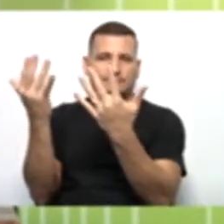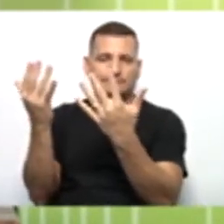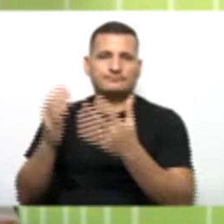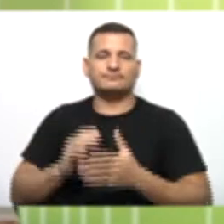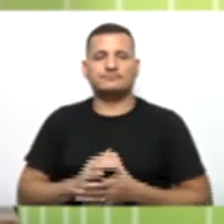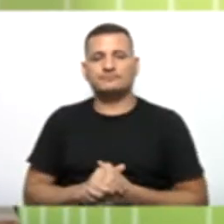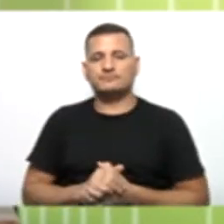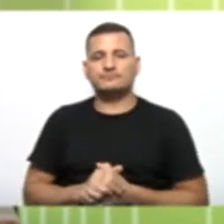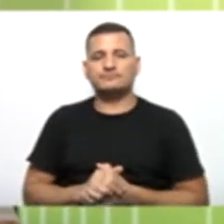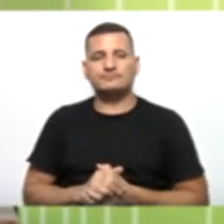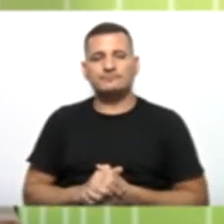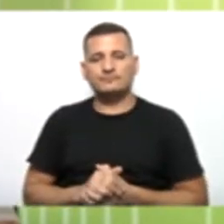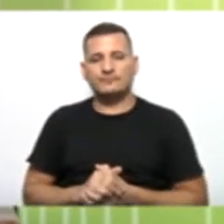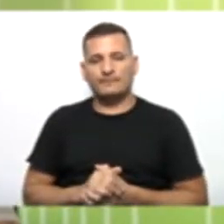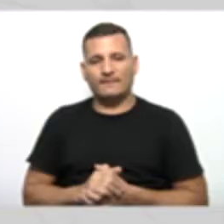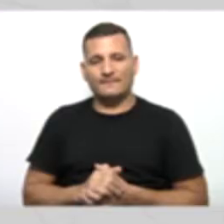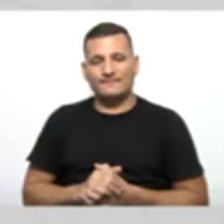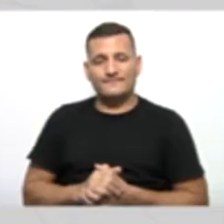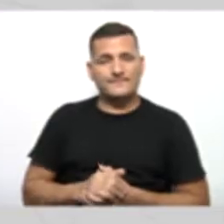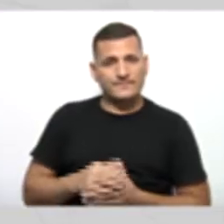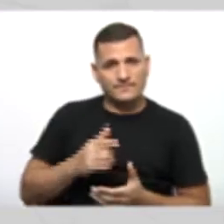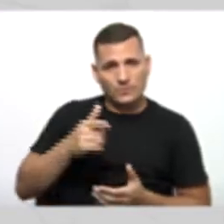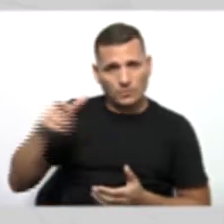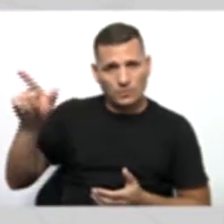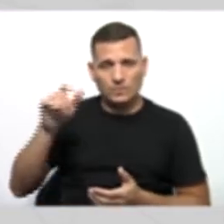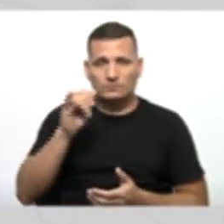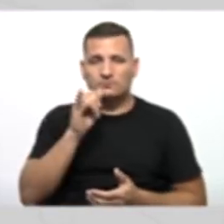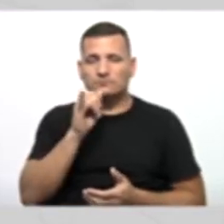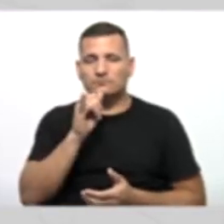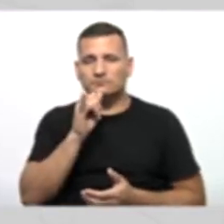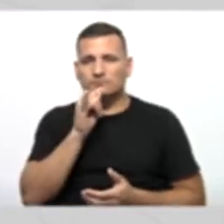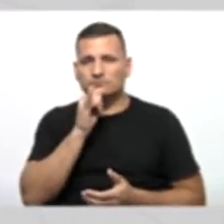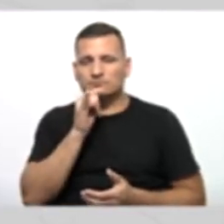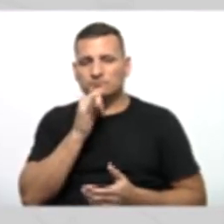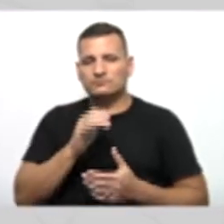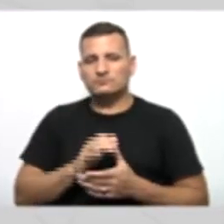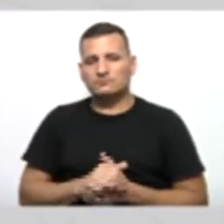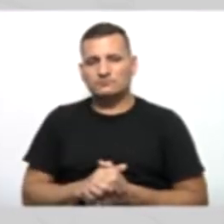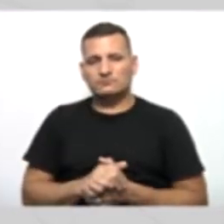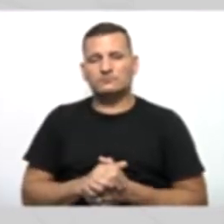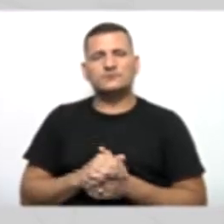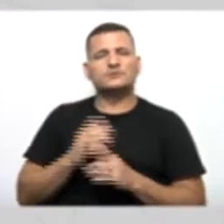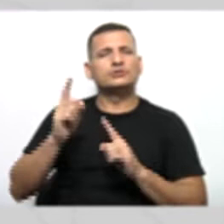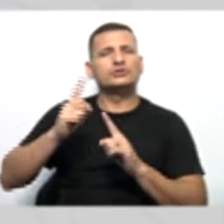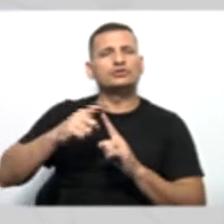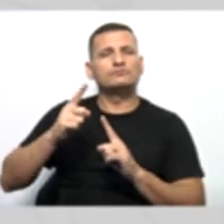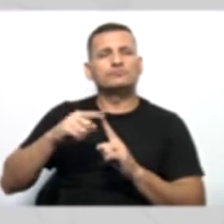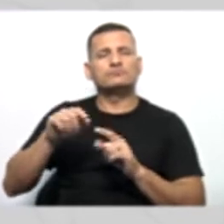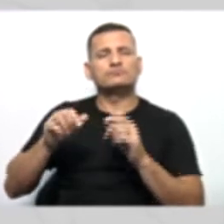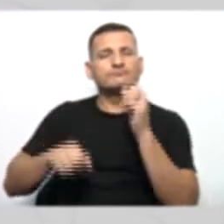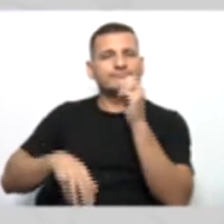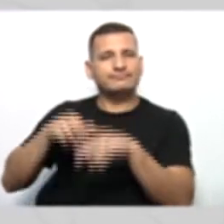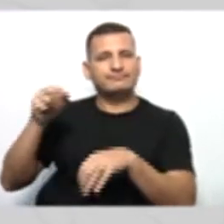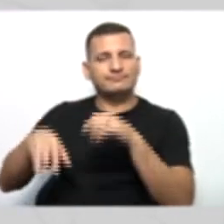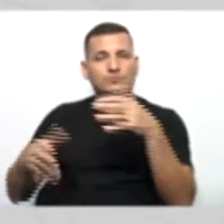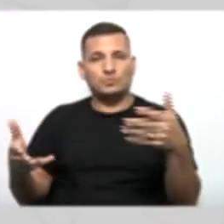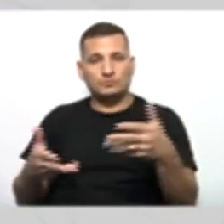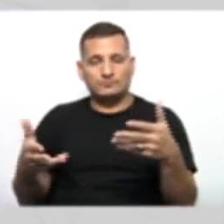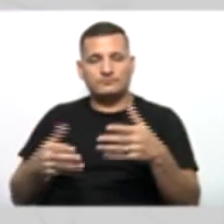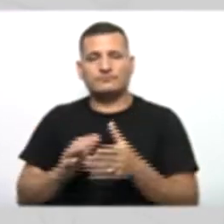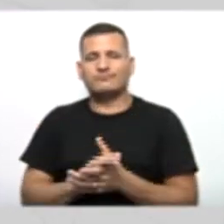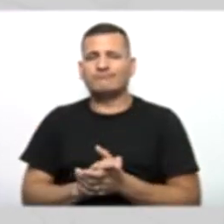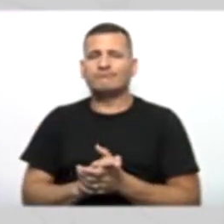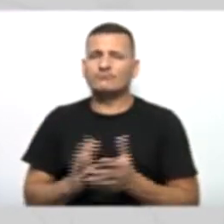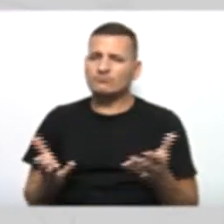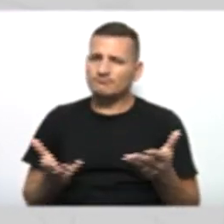Uma outra diferença é o tipo de resíduo. Hoje, na nossa sociedade, nós temos